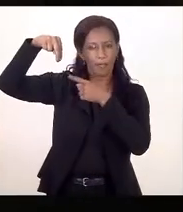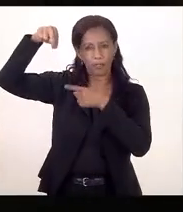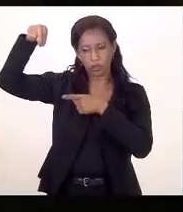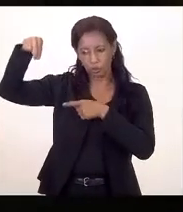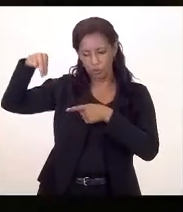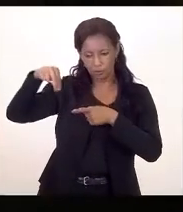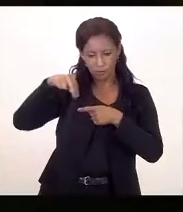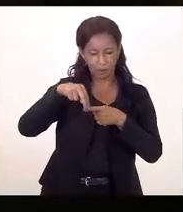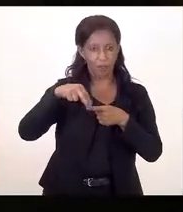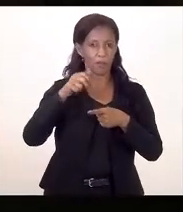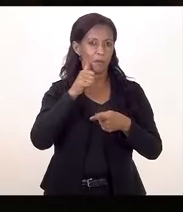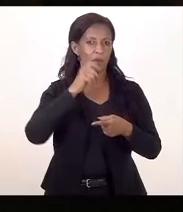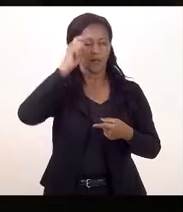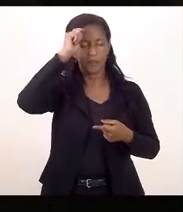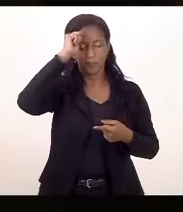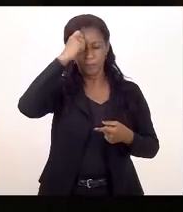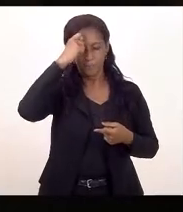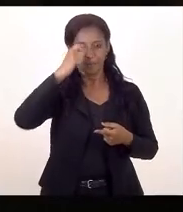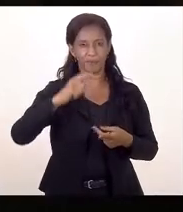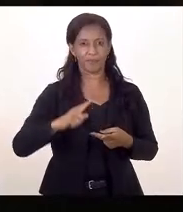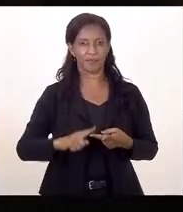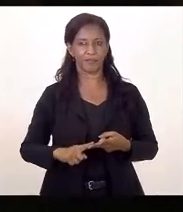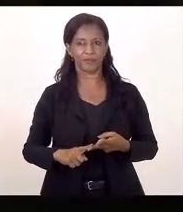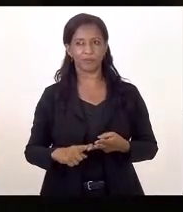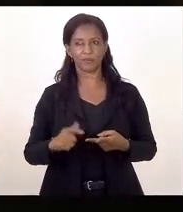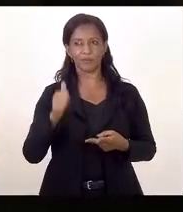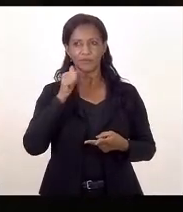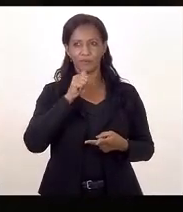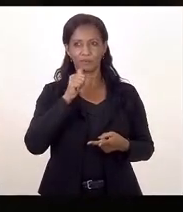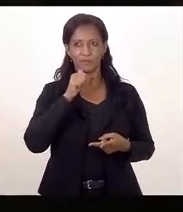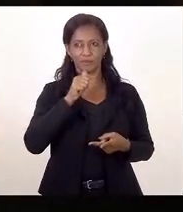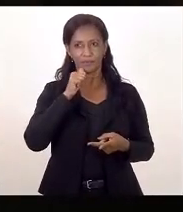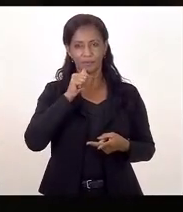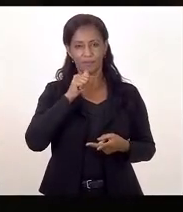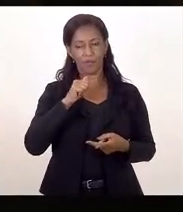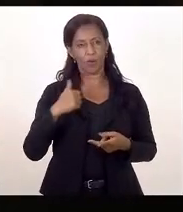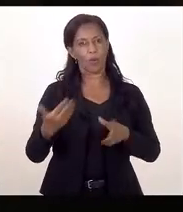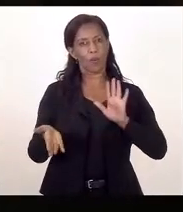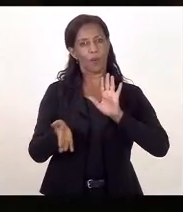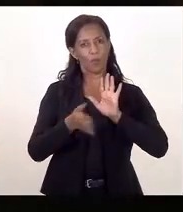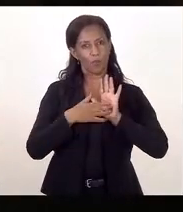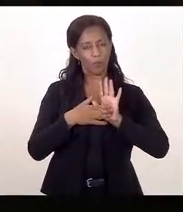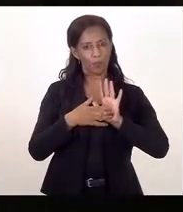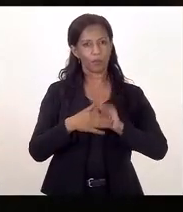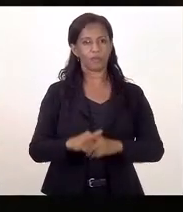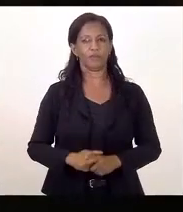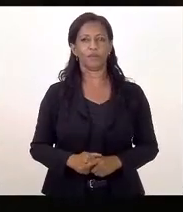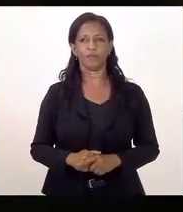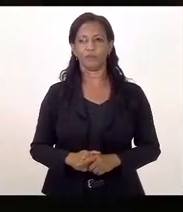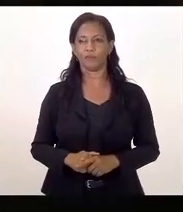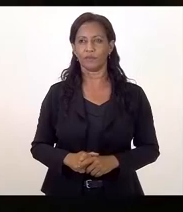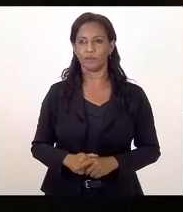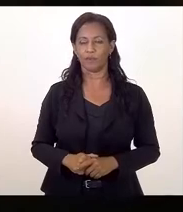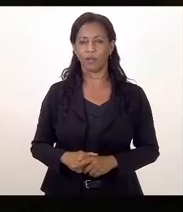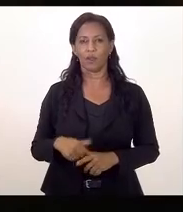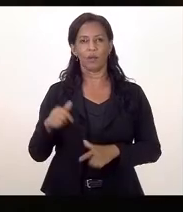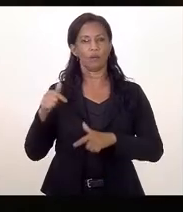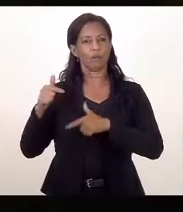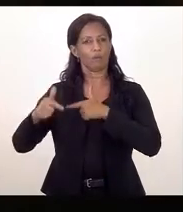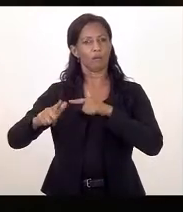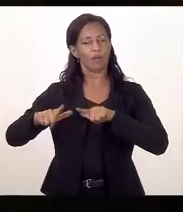são mulheres pretas, são mulheres comprometidas com a transformação social,